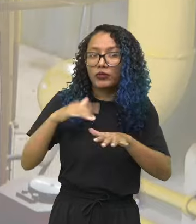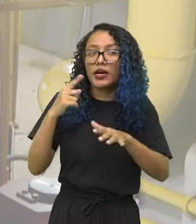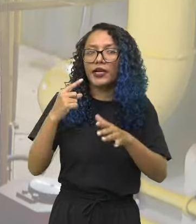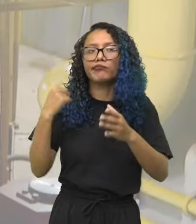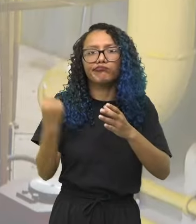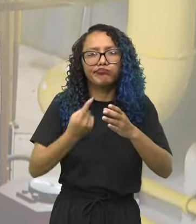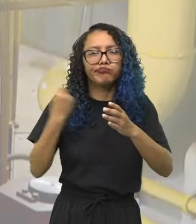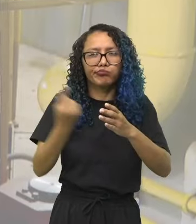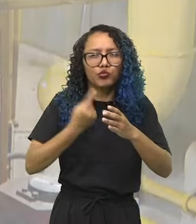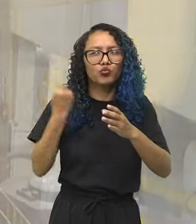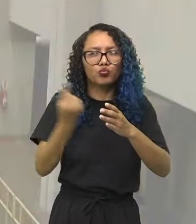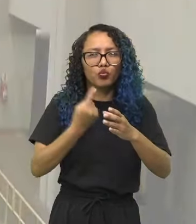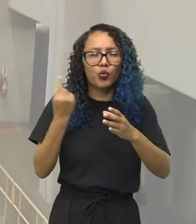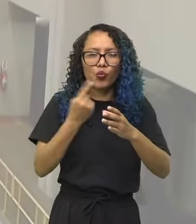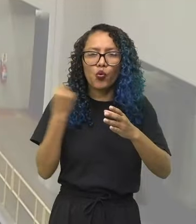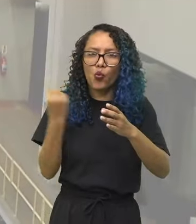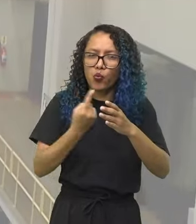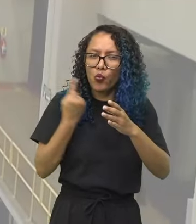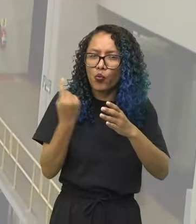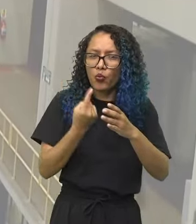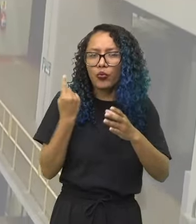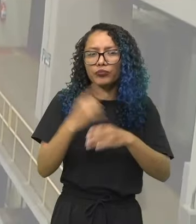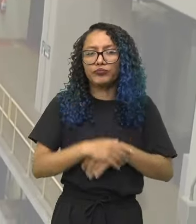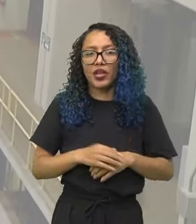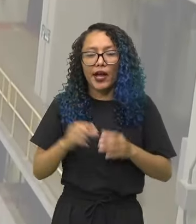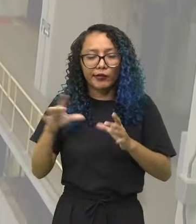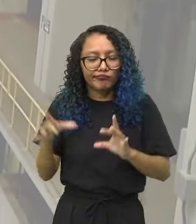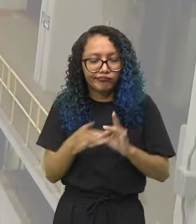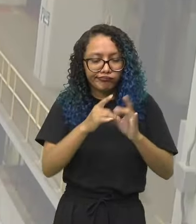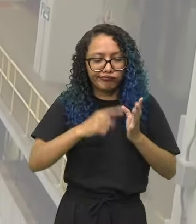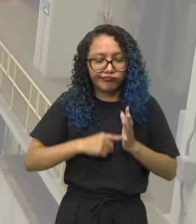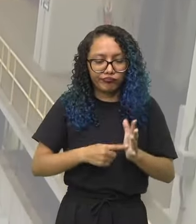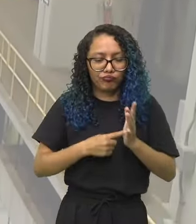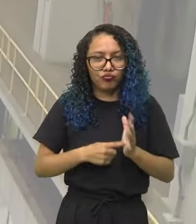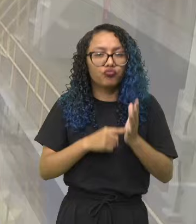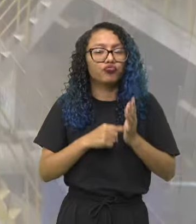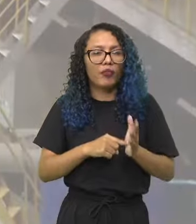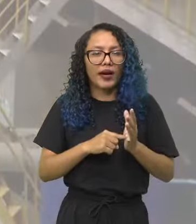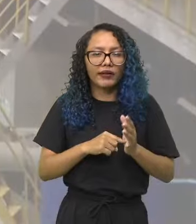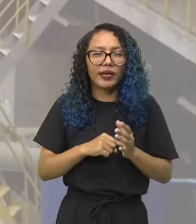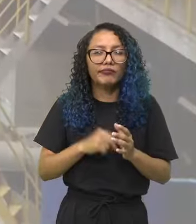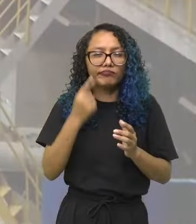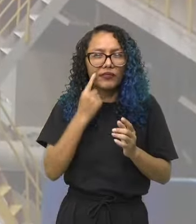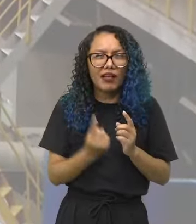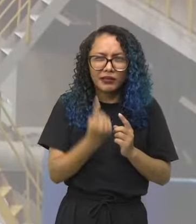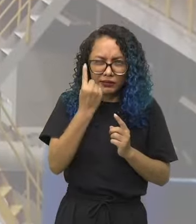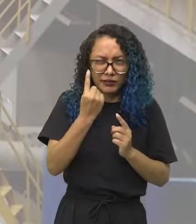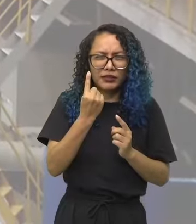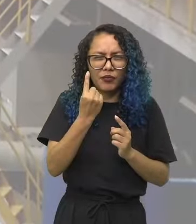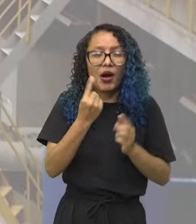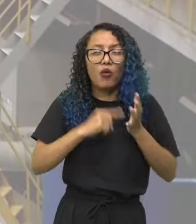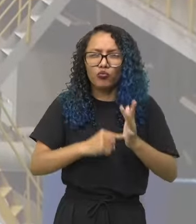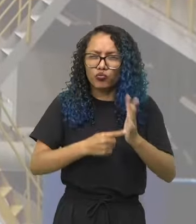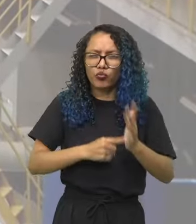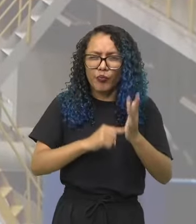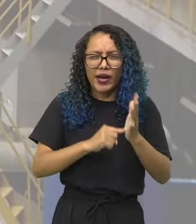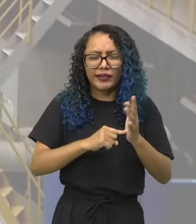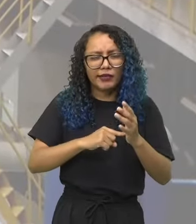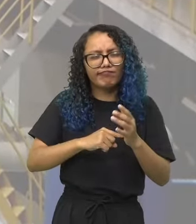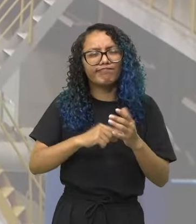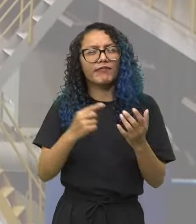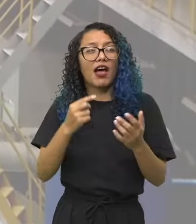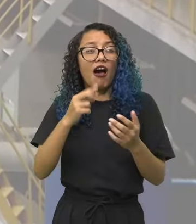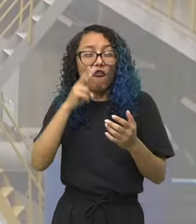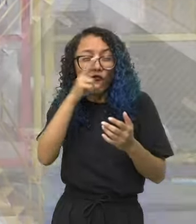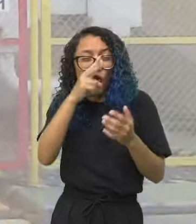movendo esse eixo que vai levando para o gerador que está lá em cima, e esse gerador vai transformar essa força das águas,